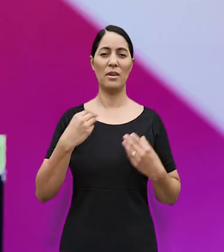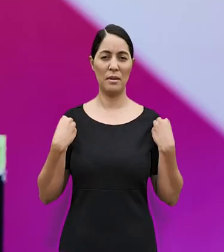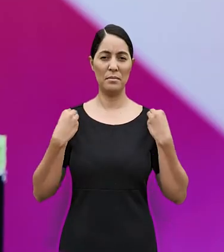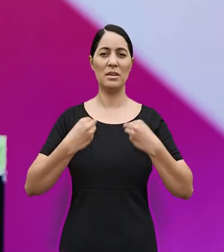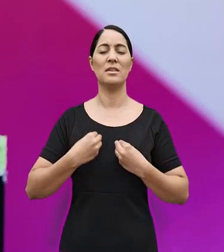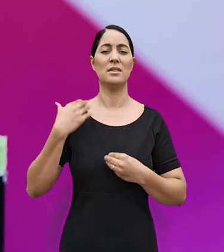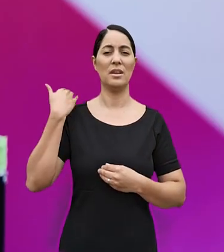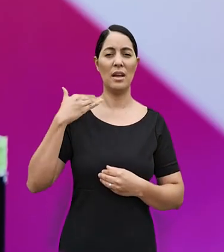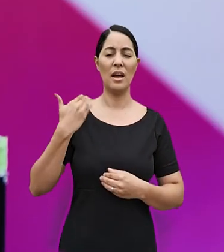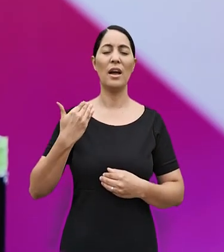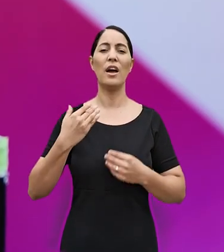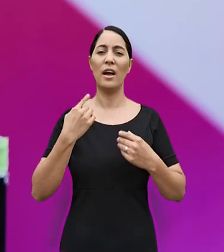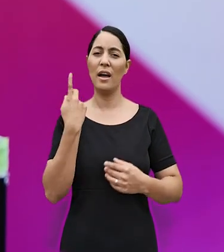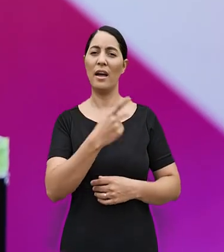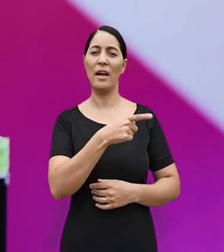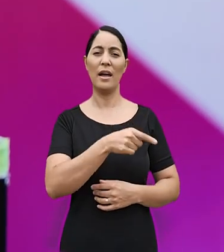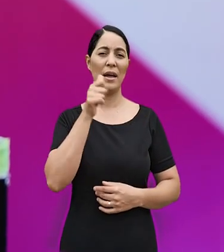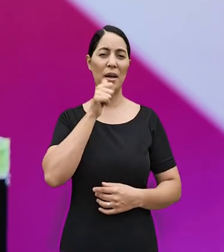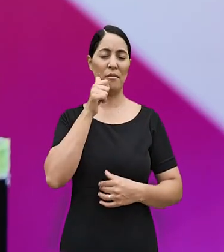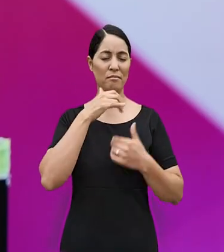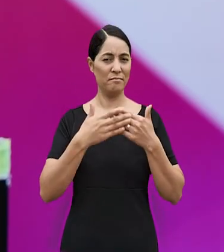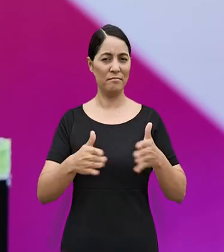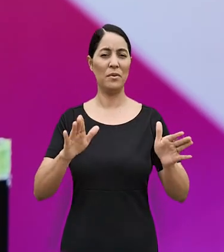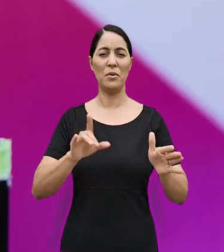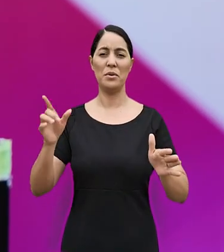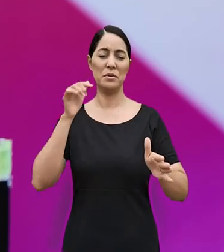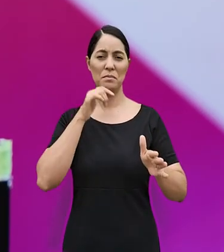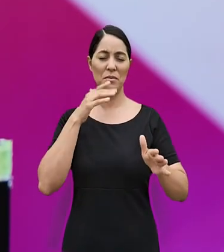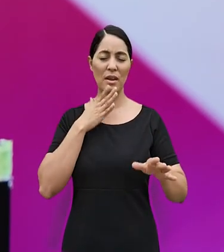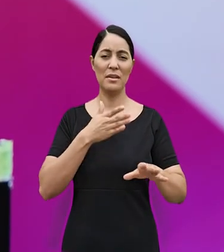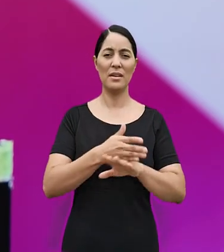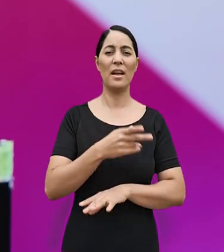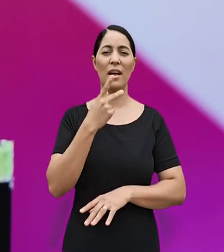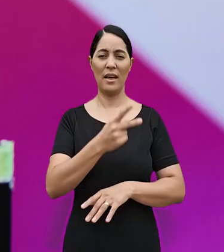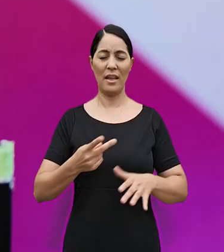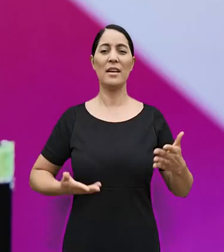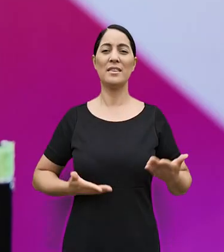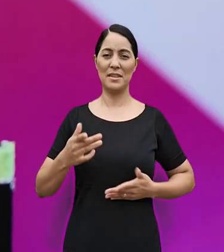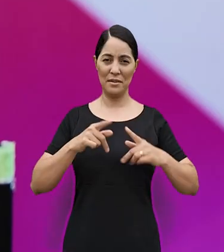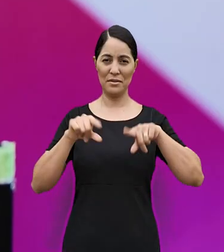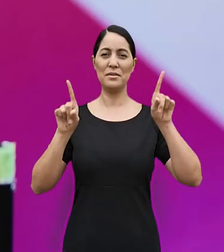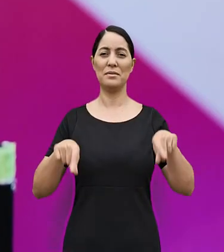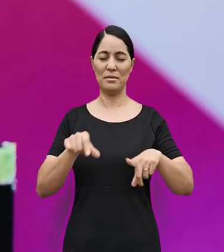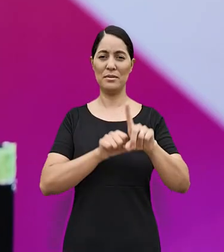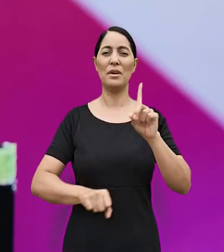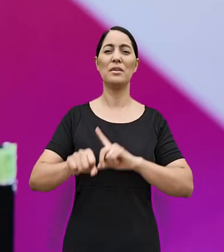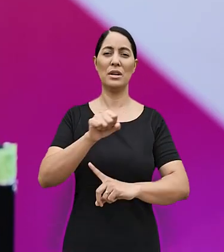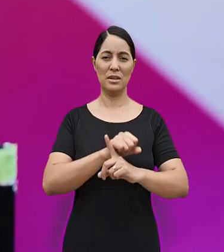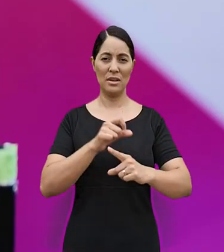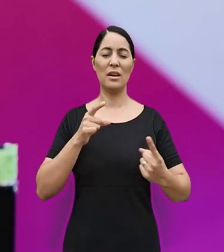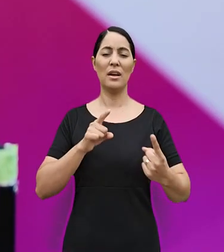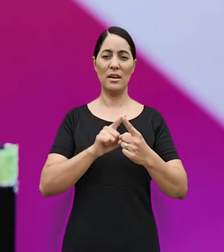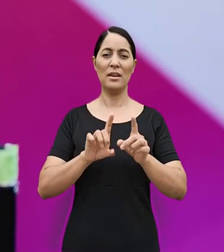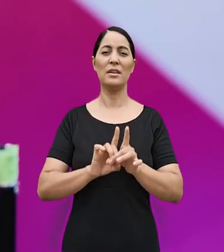uma mulher que abre caminhos para todas as mulheres e que é a representação do serviço público, do bem servir à sociedade